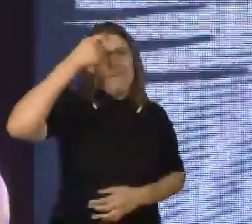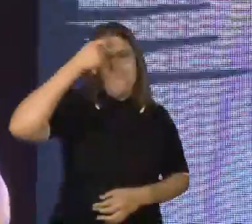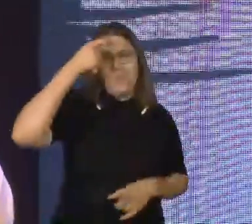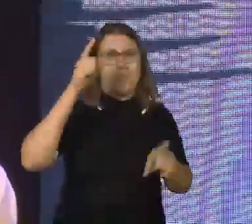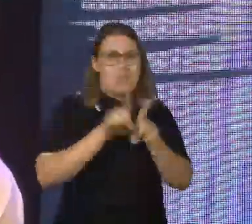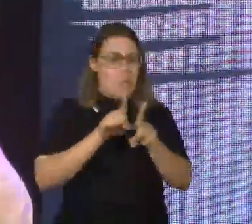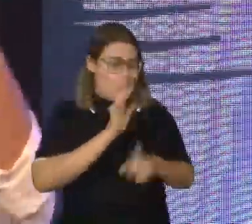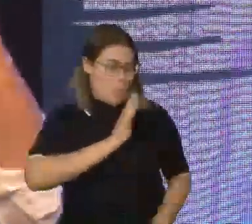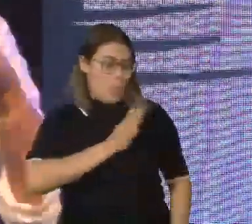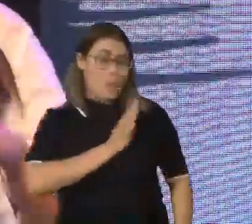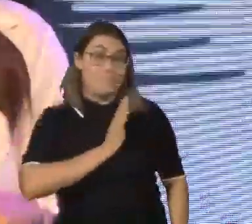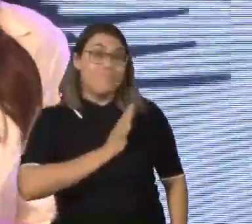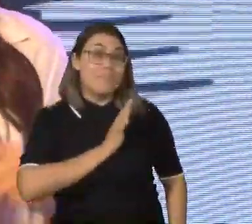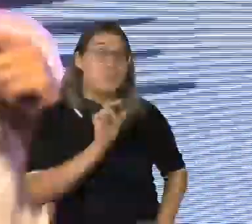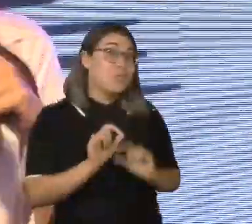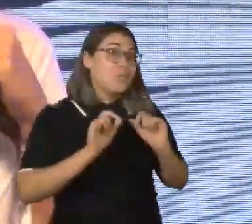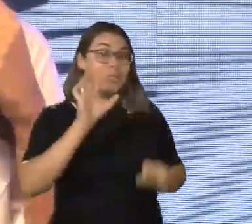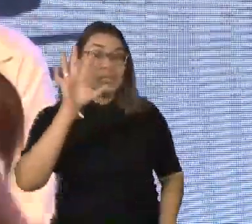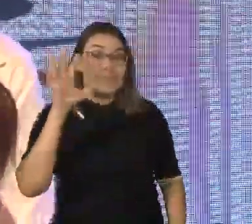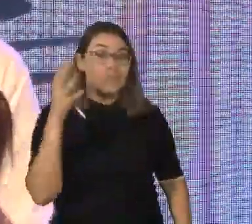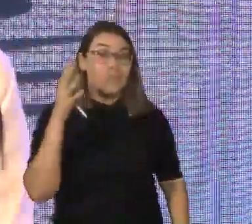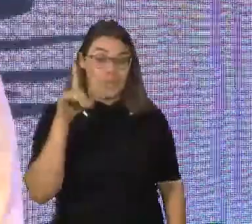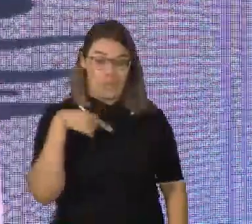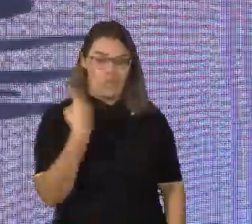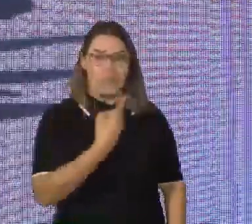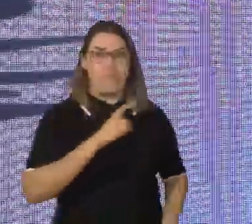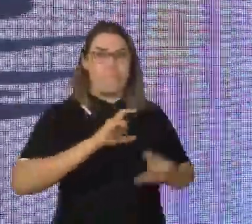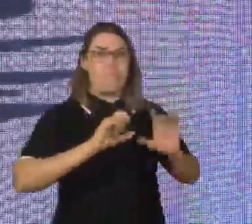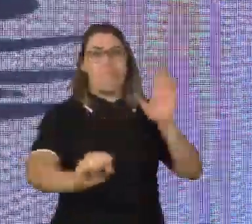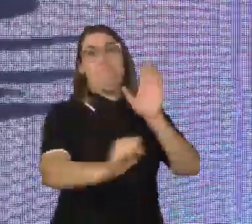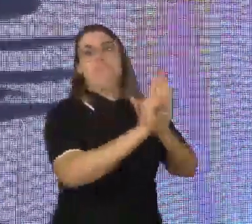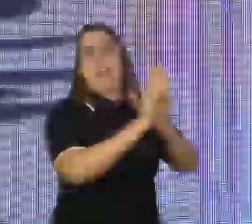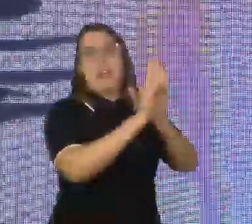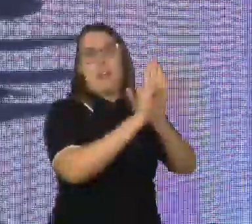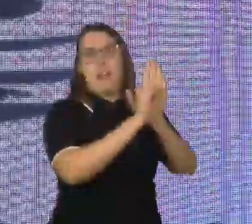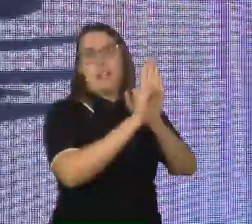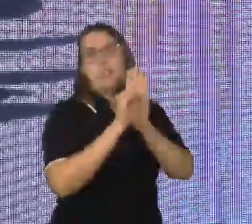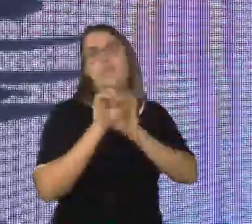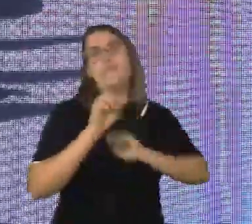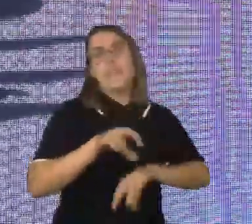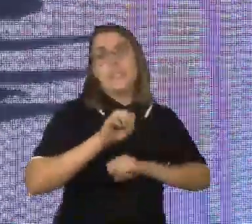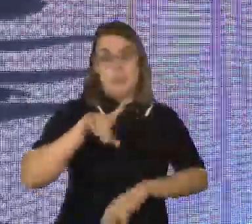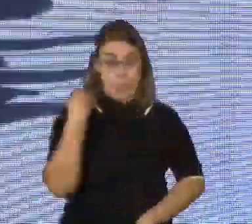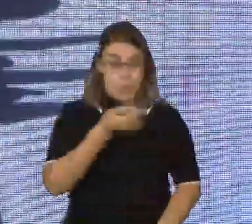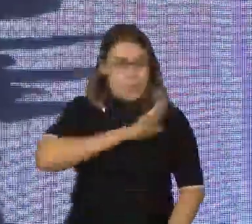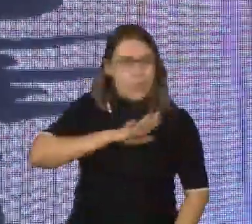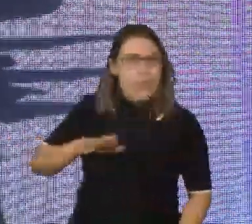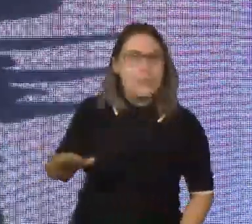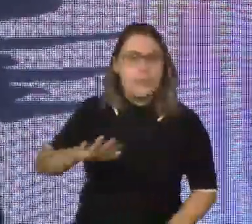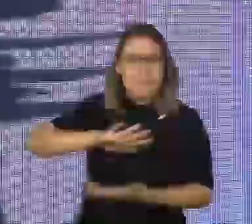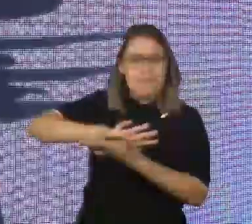e os nossos corações, provavelmente nós vamos rotular e ensinar o preconceito. Quando o